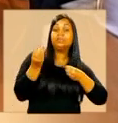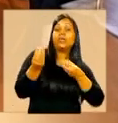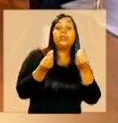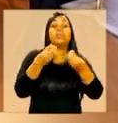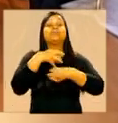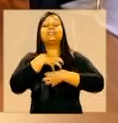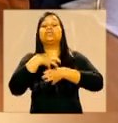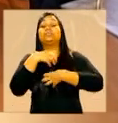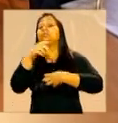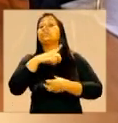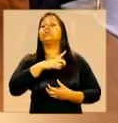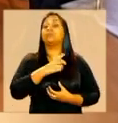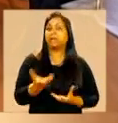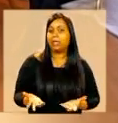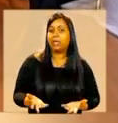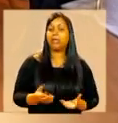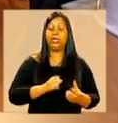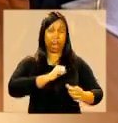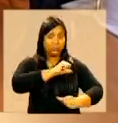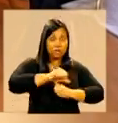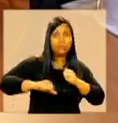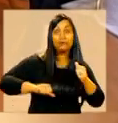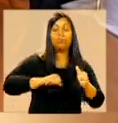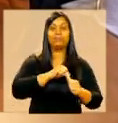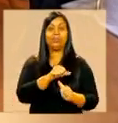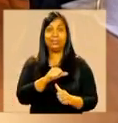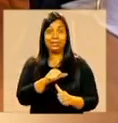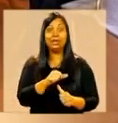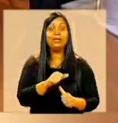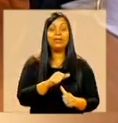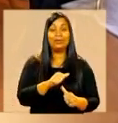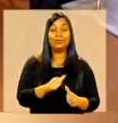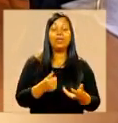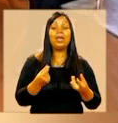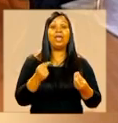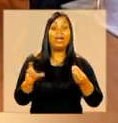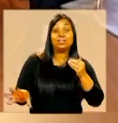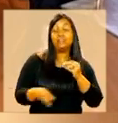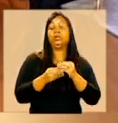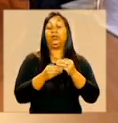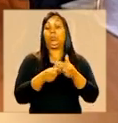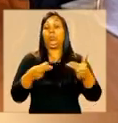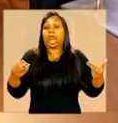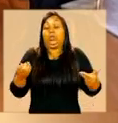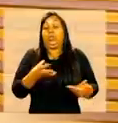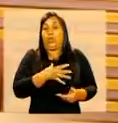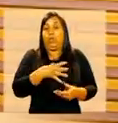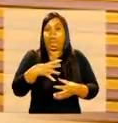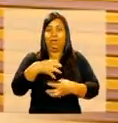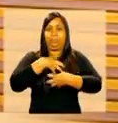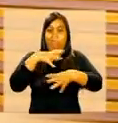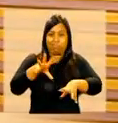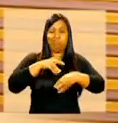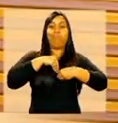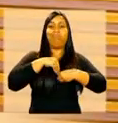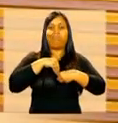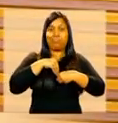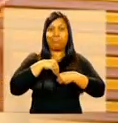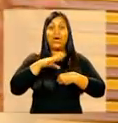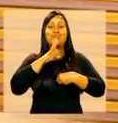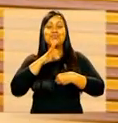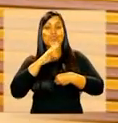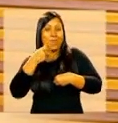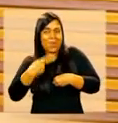Qual que é o sentimento que você traz? É de renovação? É de agregar algo novo? É de transformação? É de